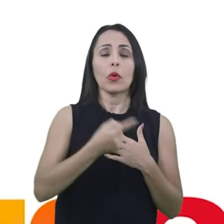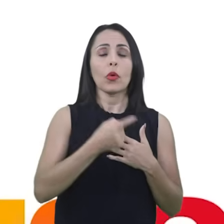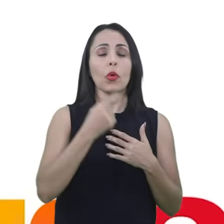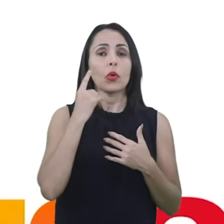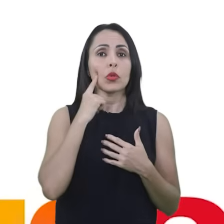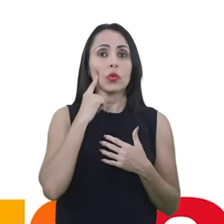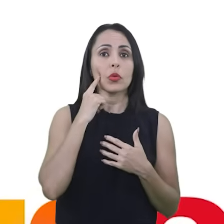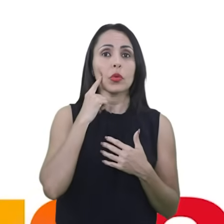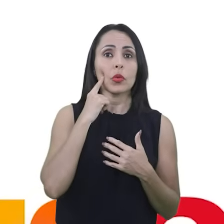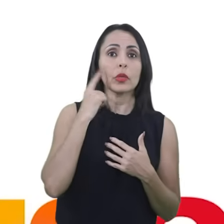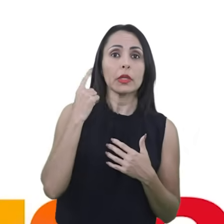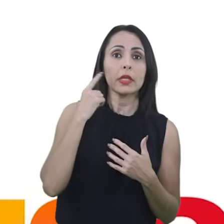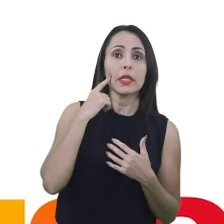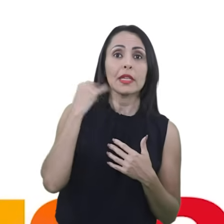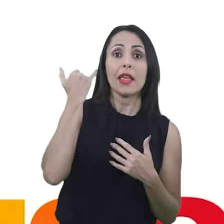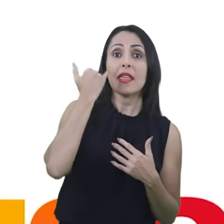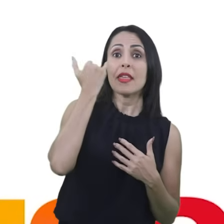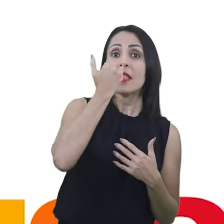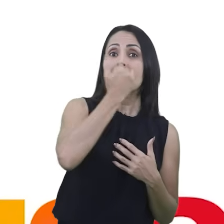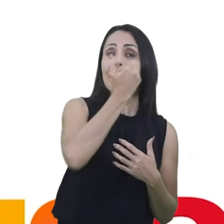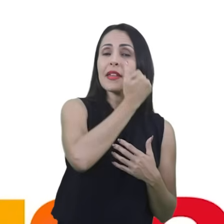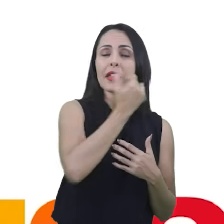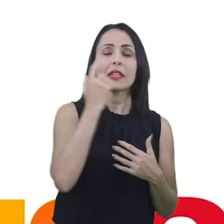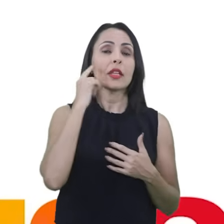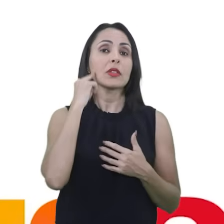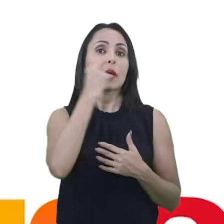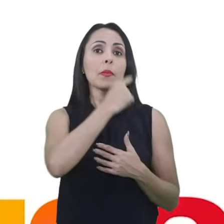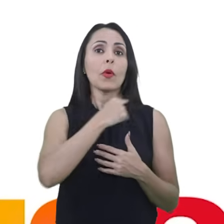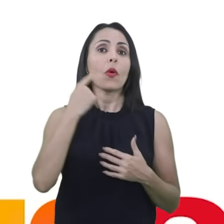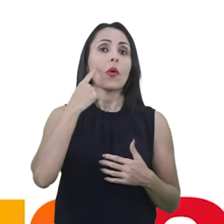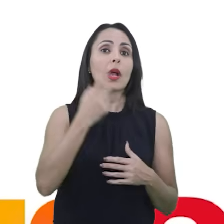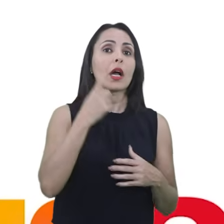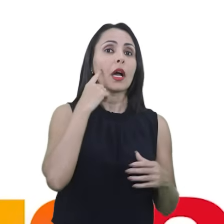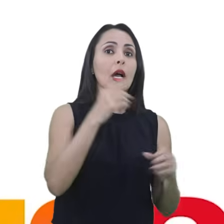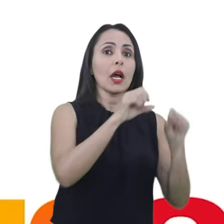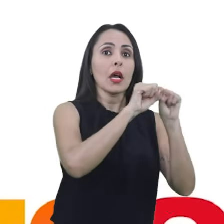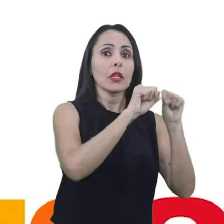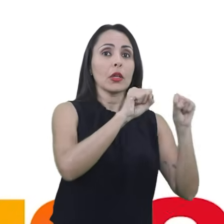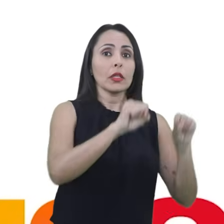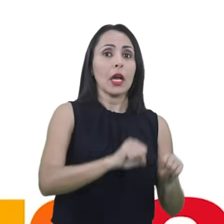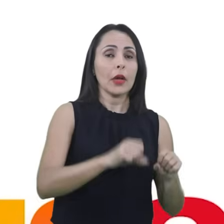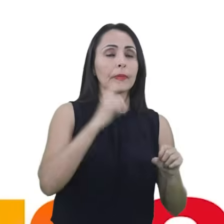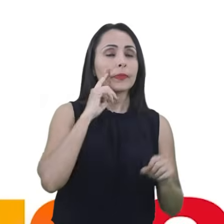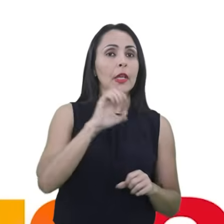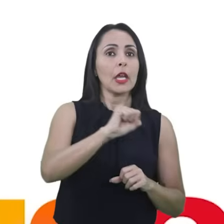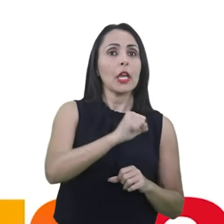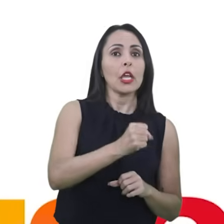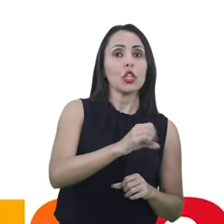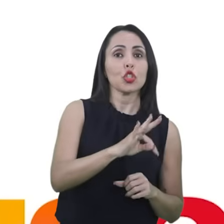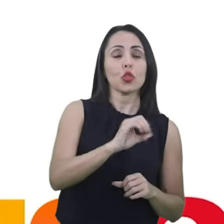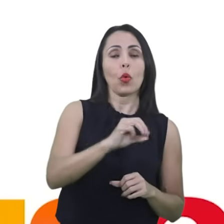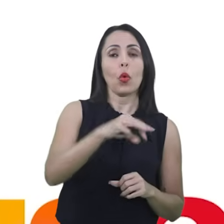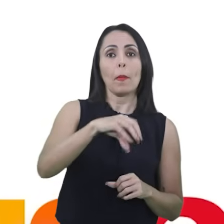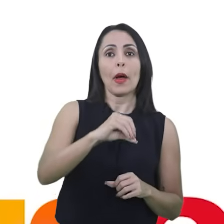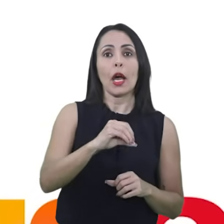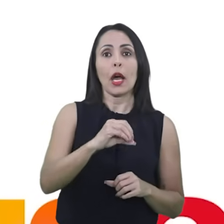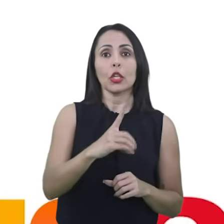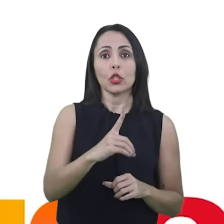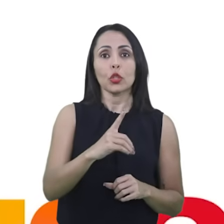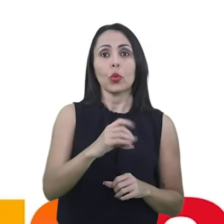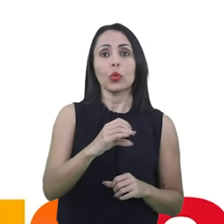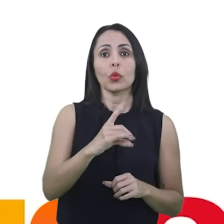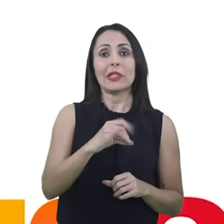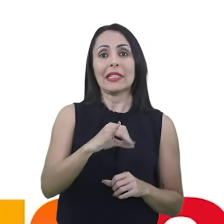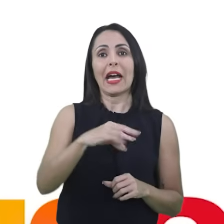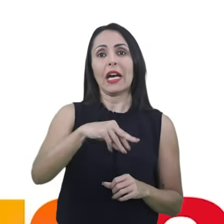da nossa boca, de todo esse sistema que a gente chama de sistema estomatognático, ok? Bem,